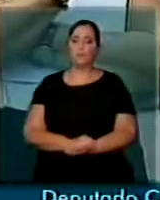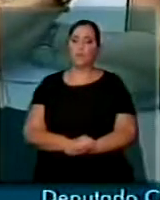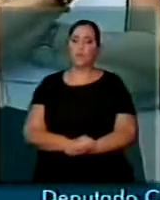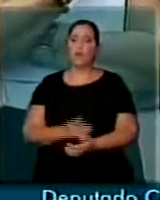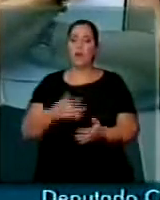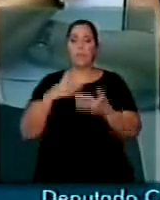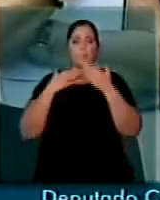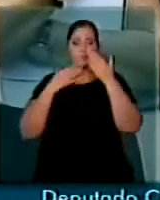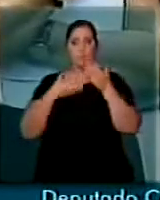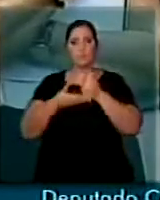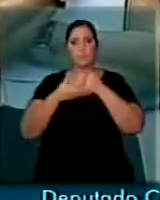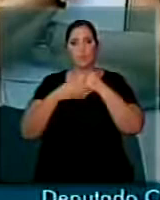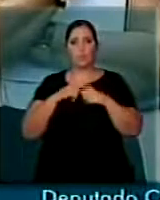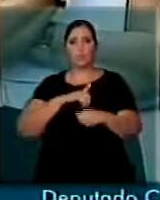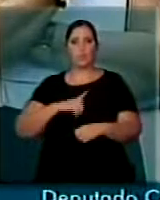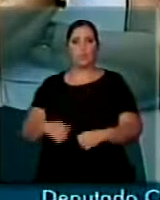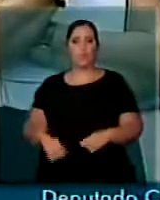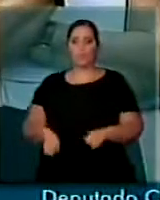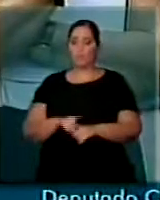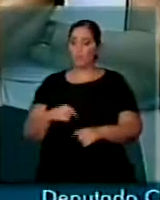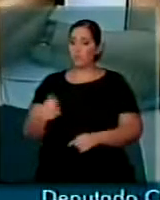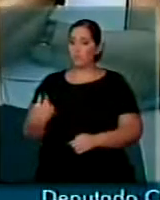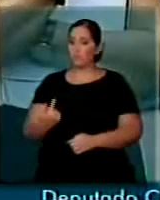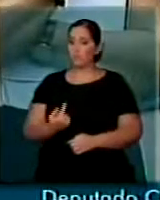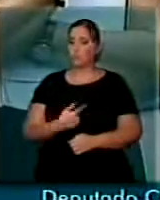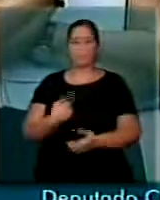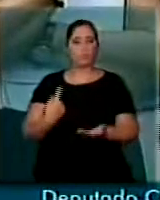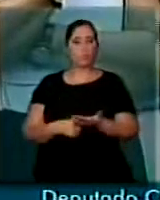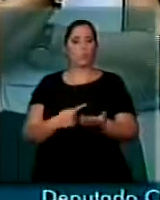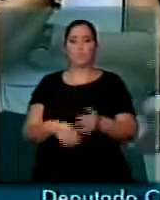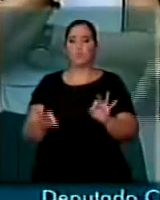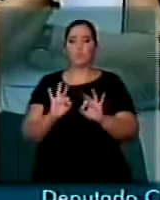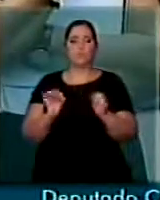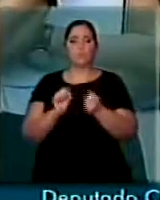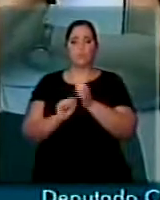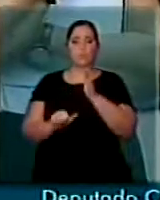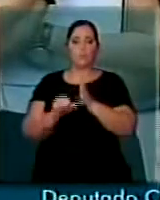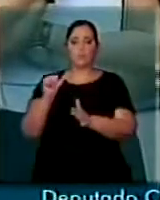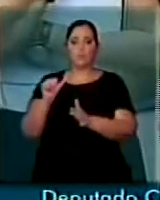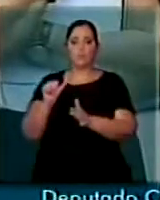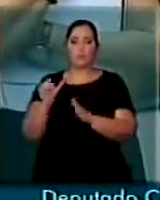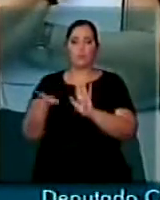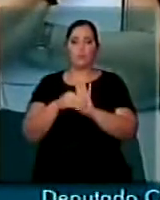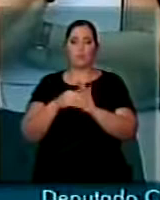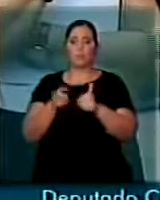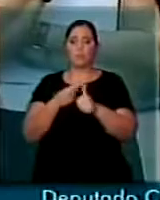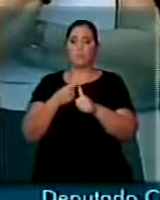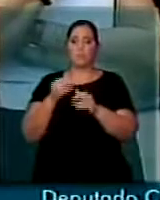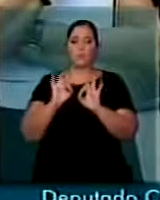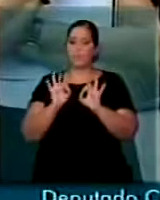orientação do governo e nós não temos compromisso com a primeira emenda aprovada